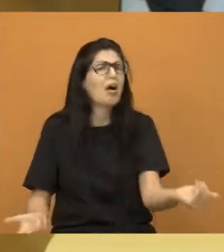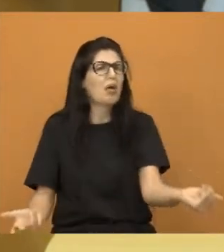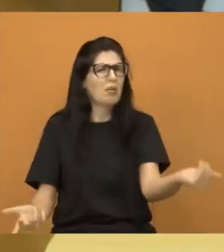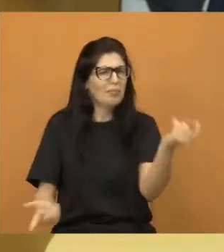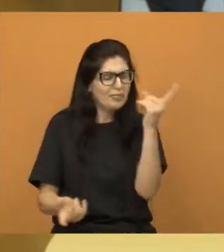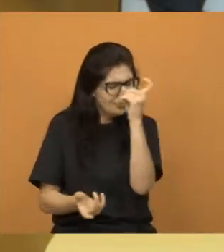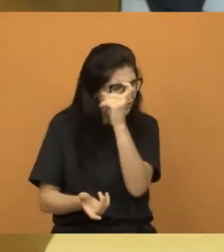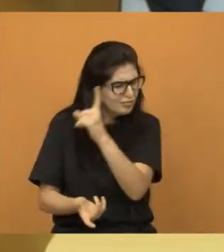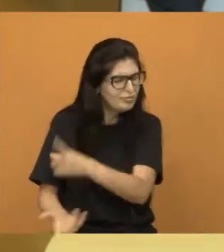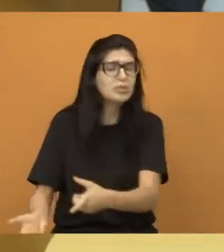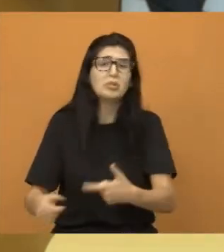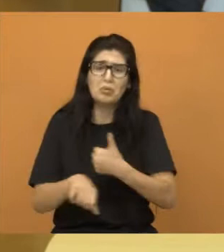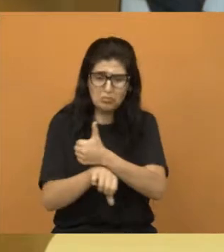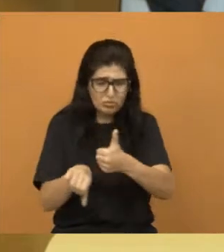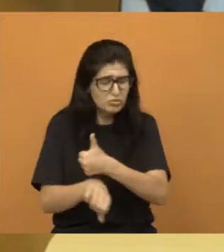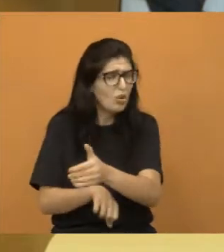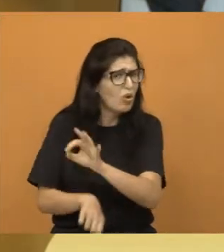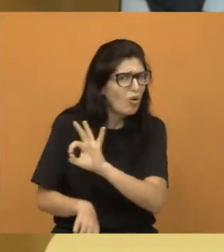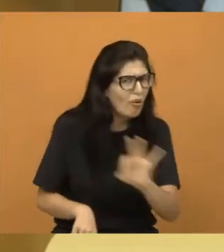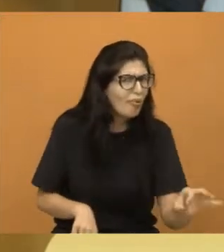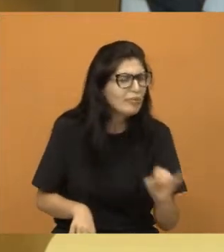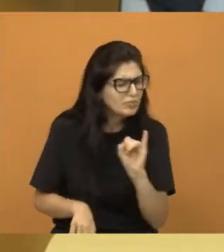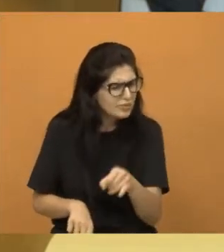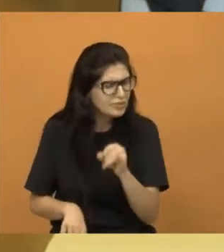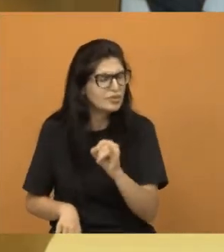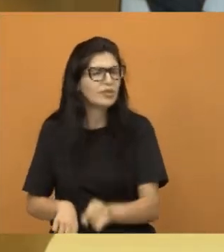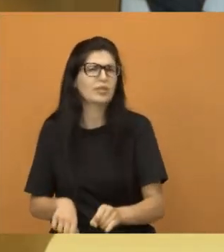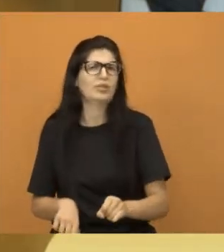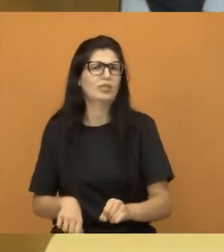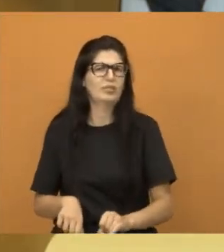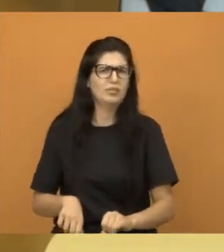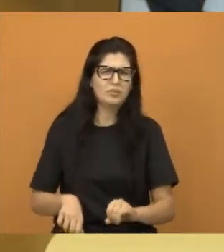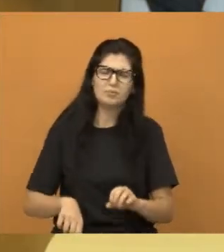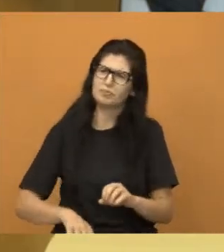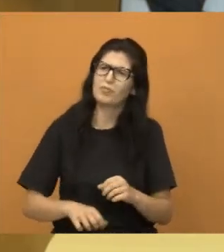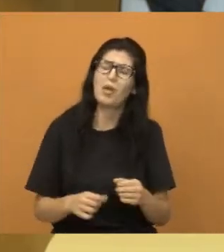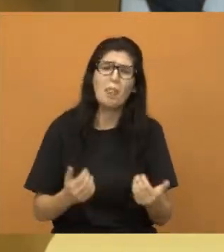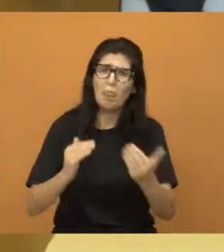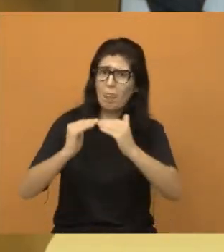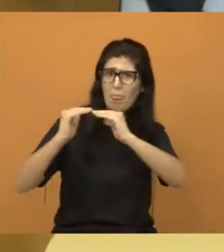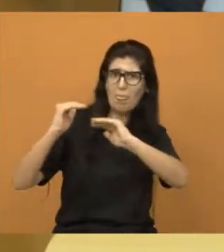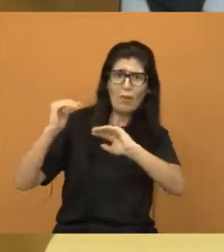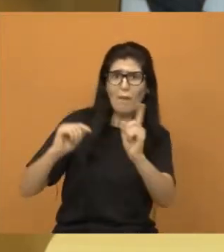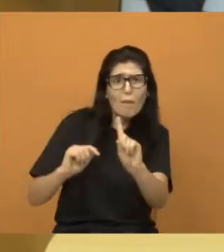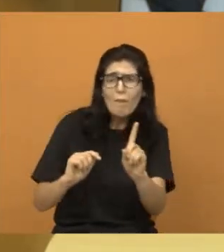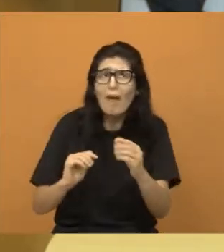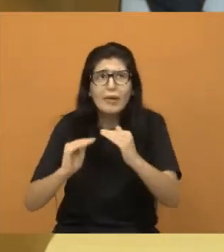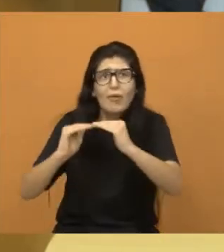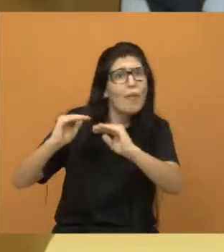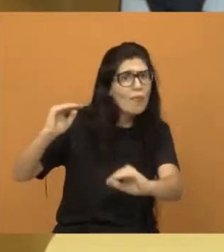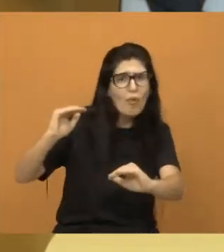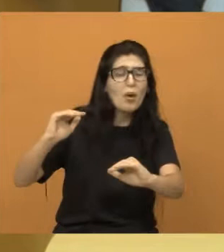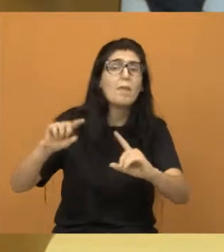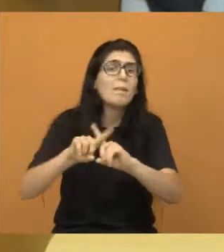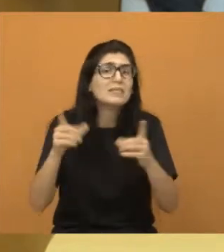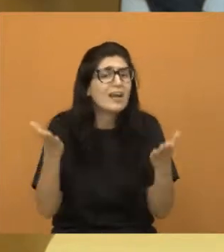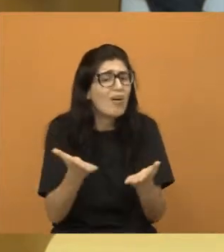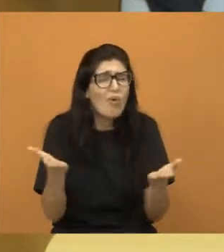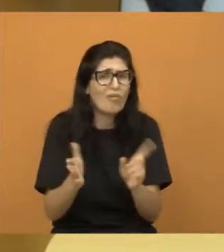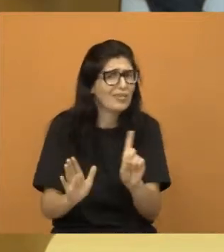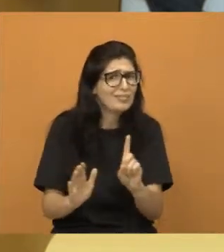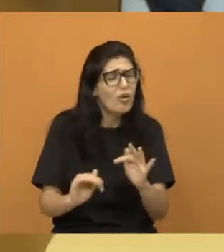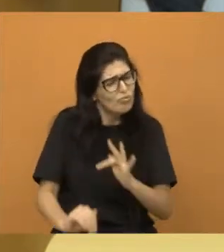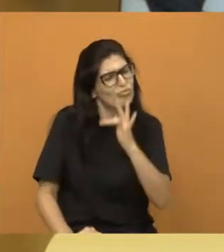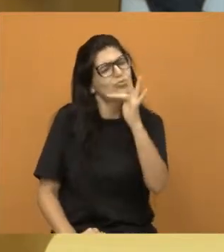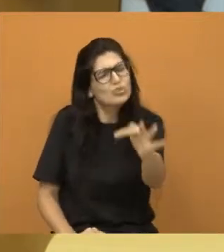ali profissionais qualificados, que tem dado resultado para a nossa cidade. Eu não sou contra, mas eu acho que o momento não é propício. Eu